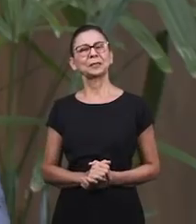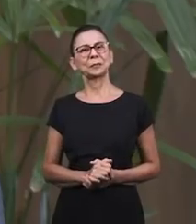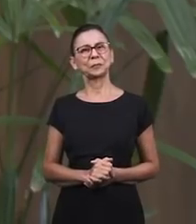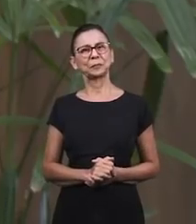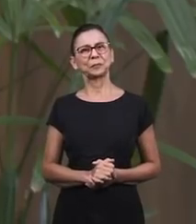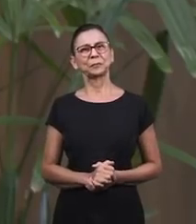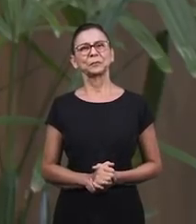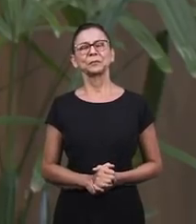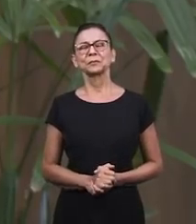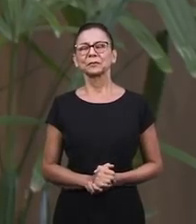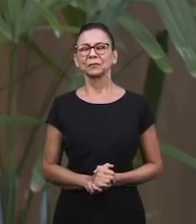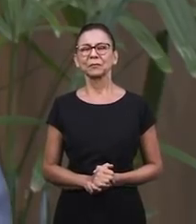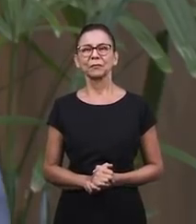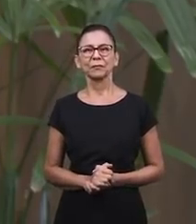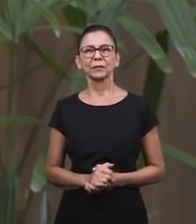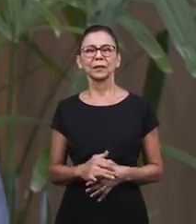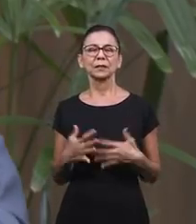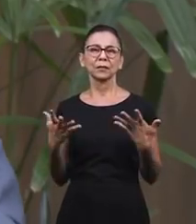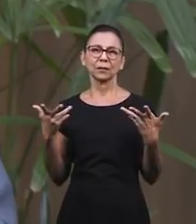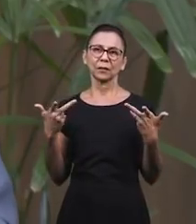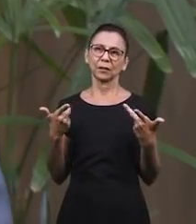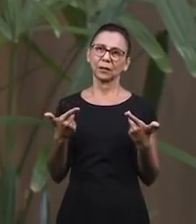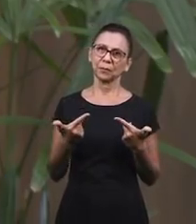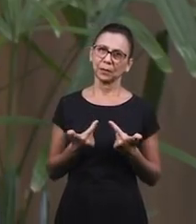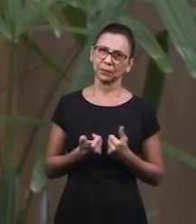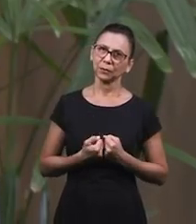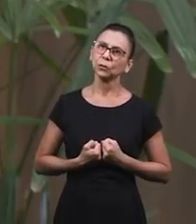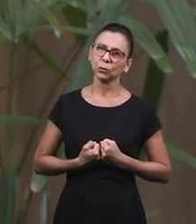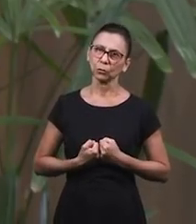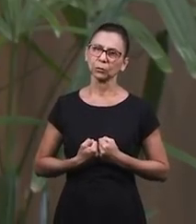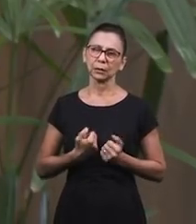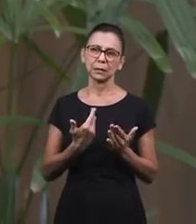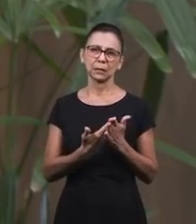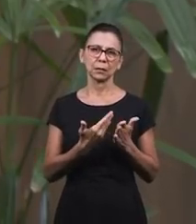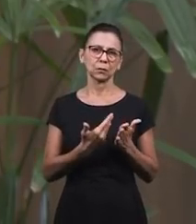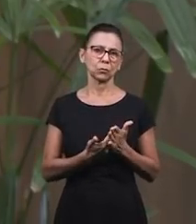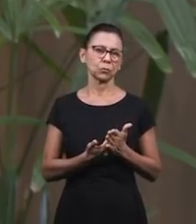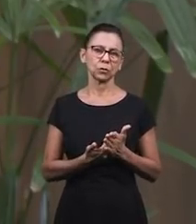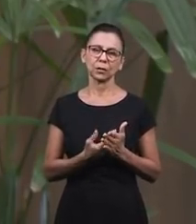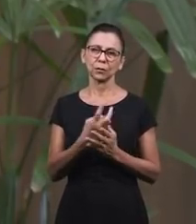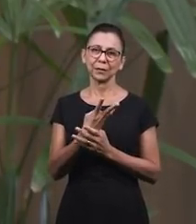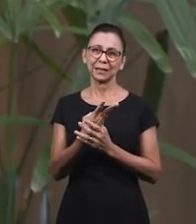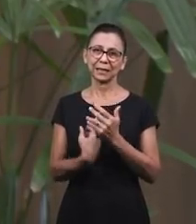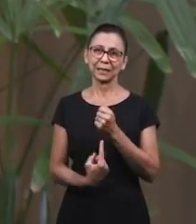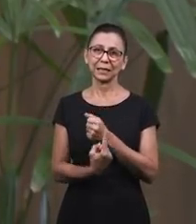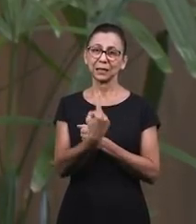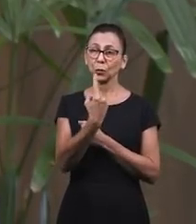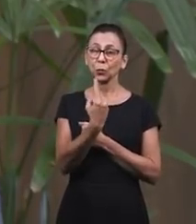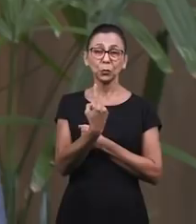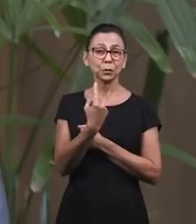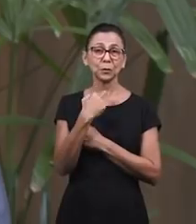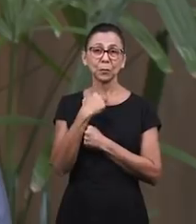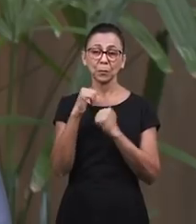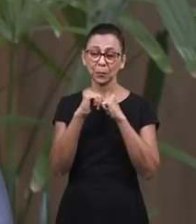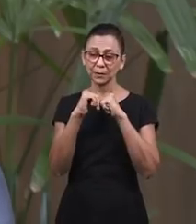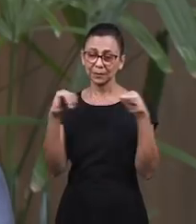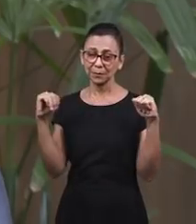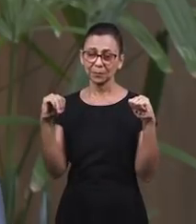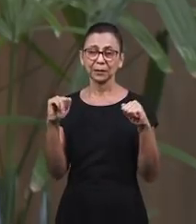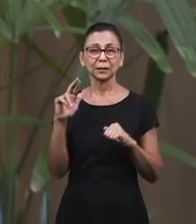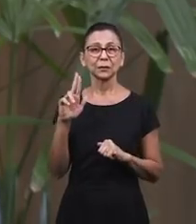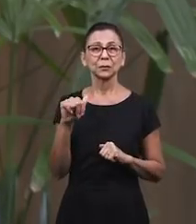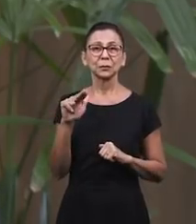Então é uma coisa extraordinária. Então você não separa, sendo essa trindade, um negócio maravilhoso que você não separa